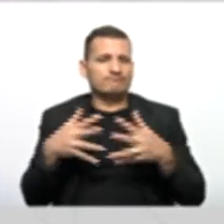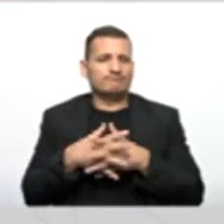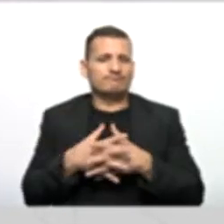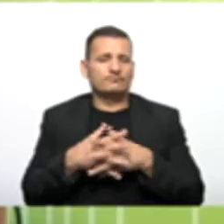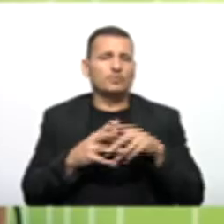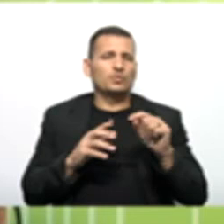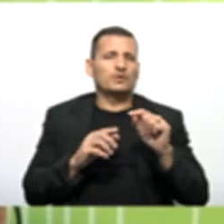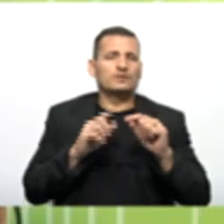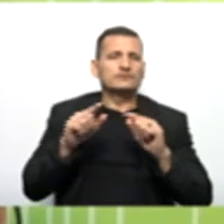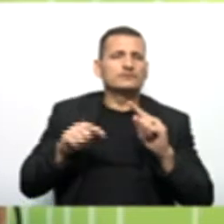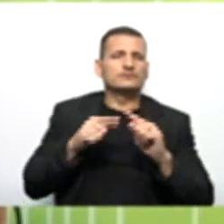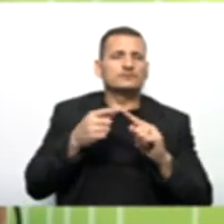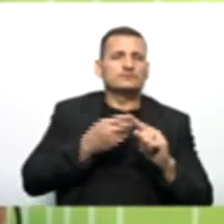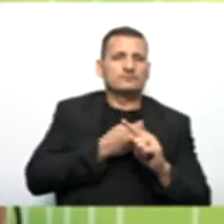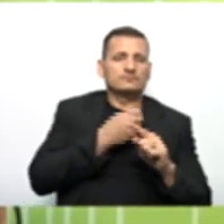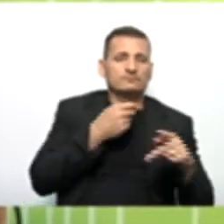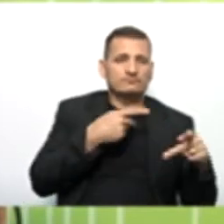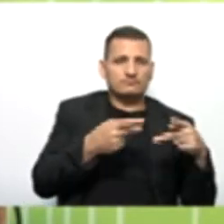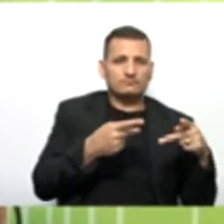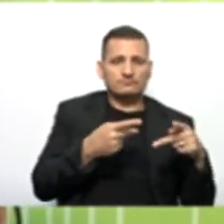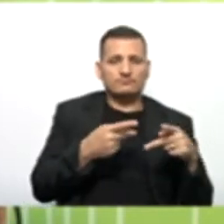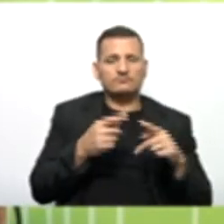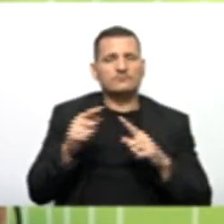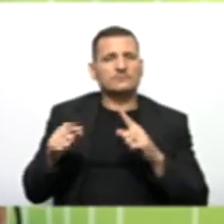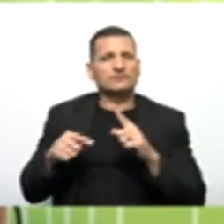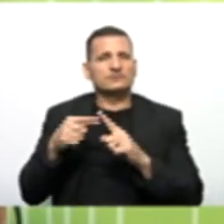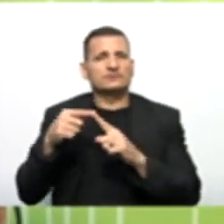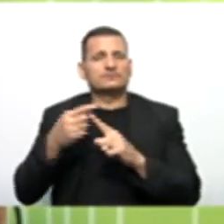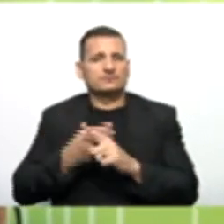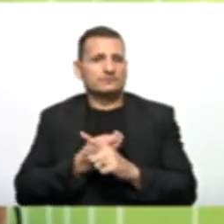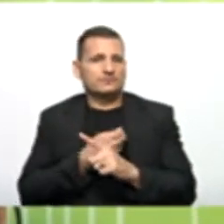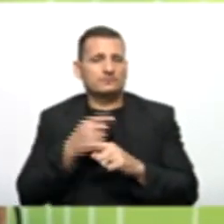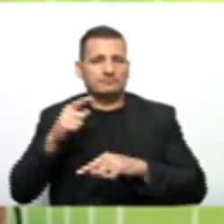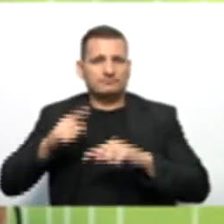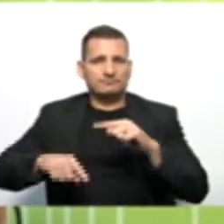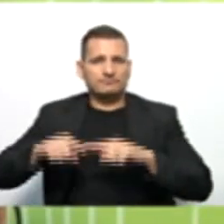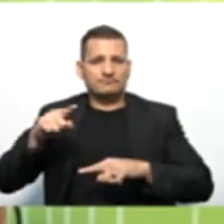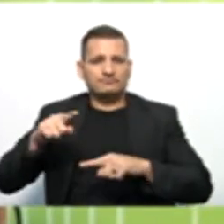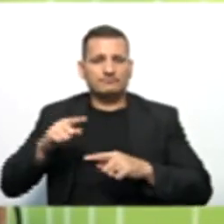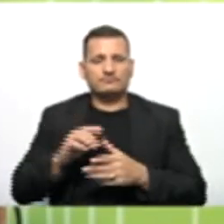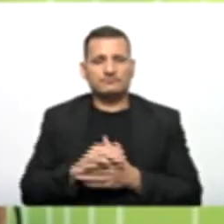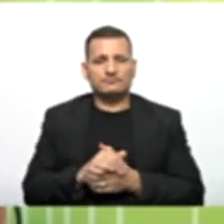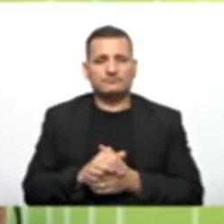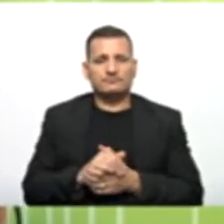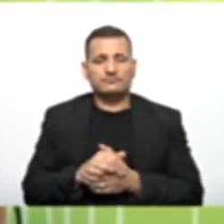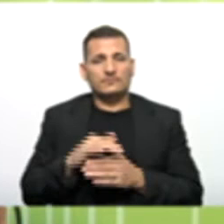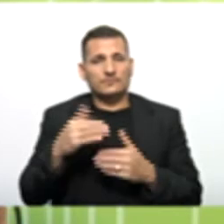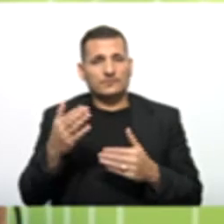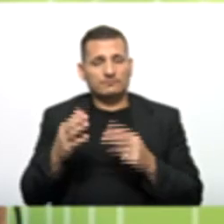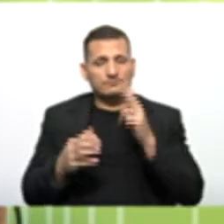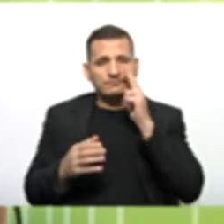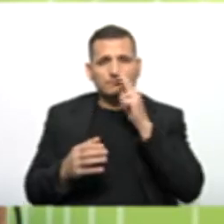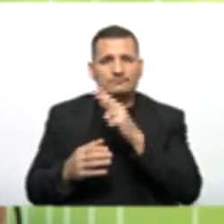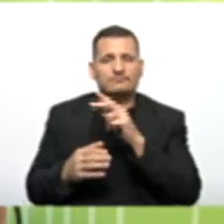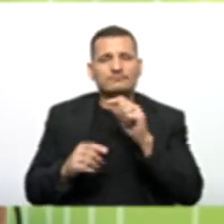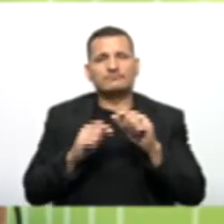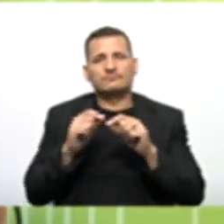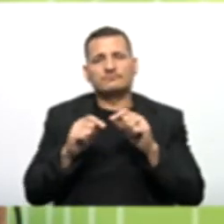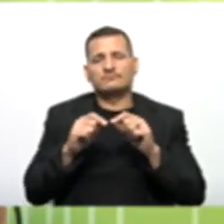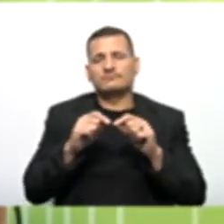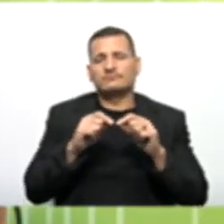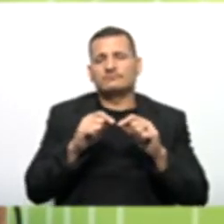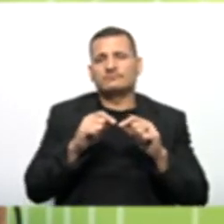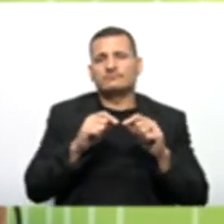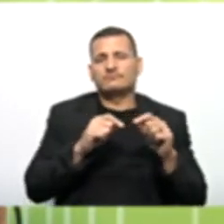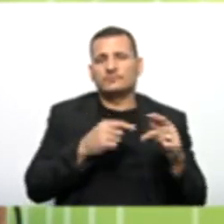que é o ciclo de vida do projeto com o ciclo de vida do nosso produto. Tá? Então, vamos ver aqui o que é um e o que é o